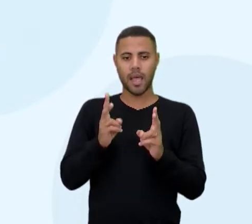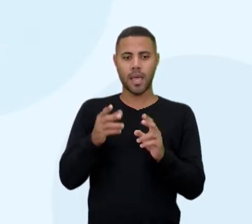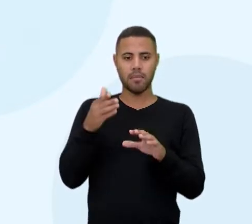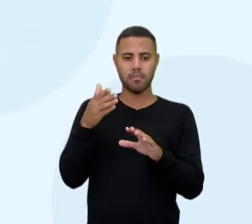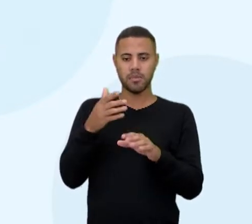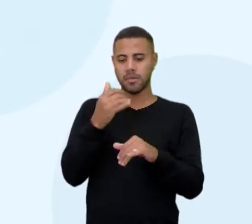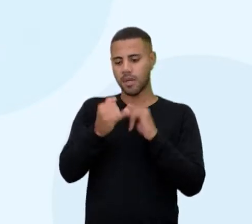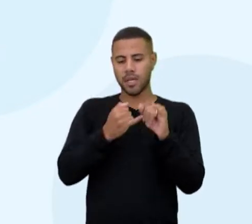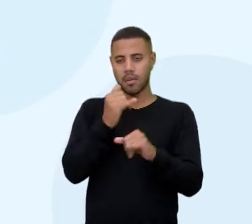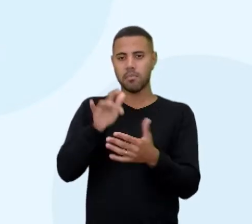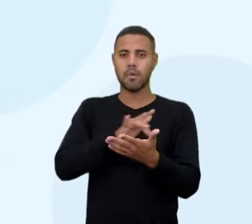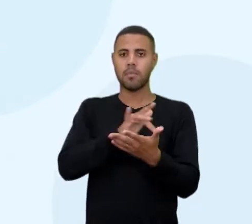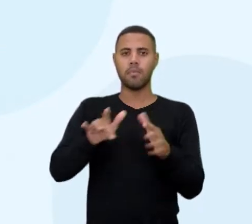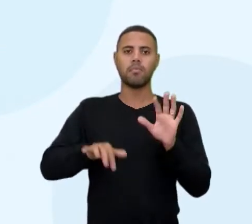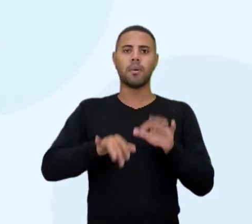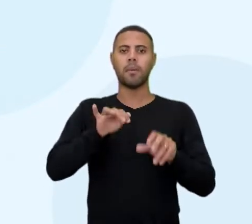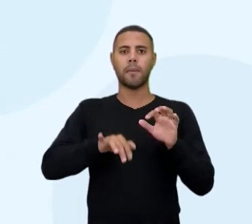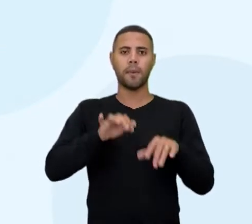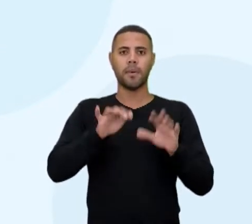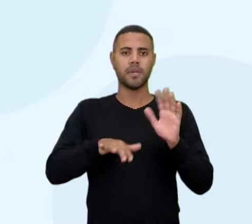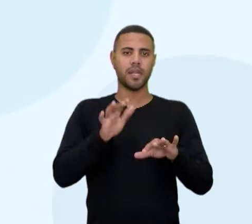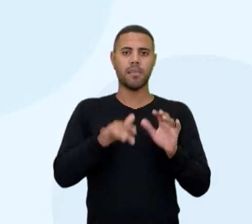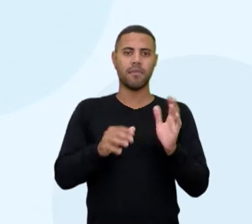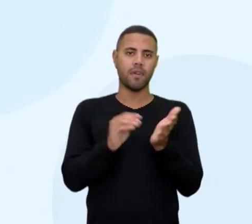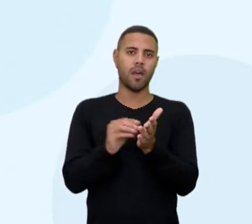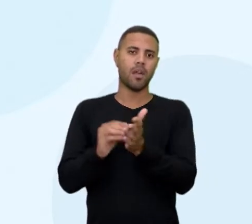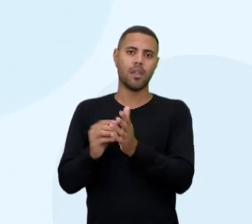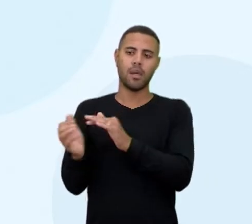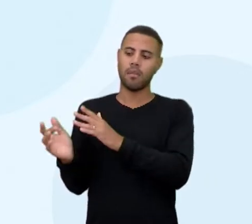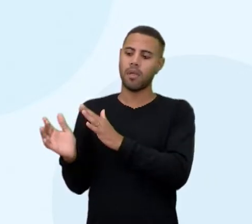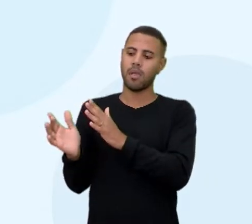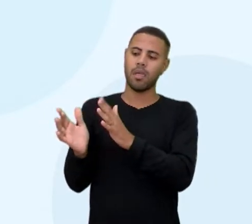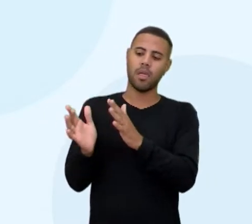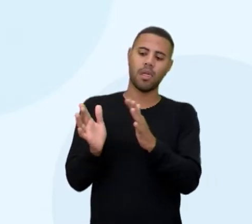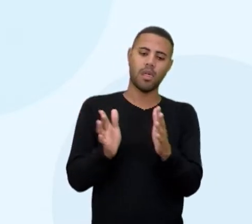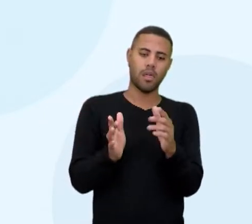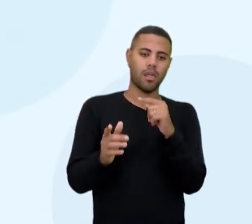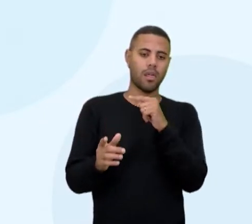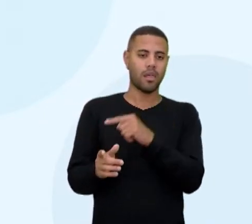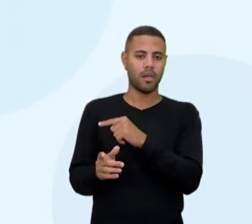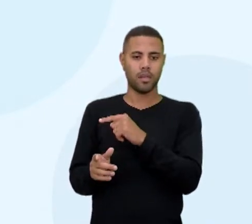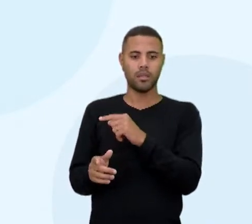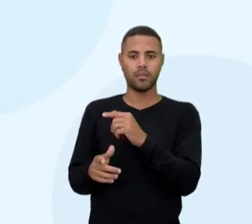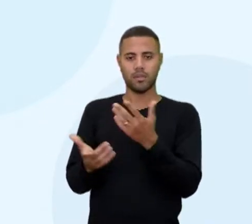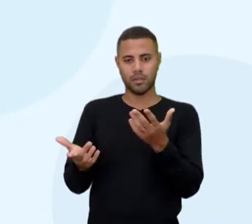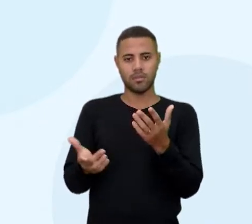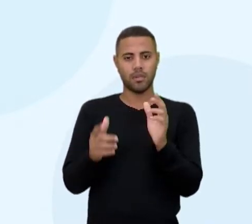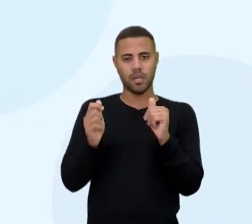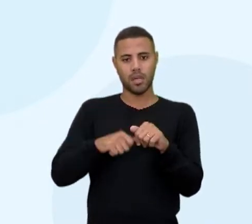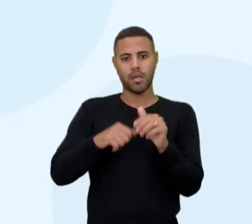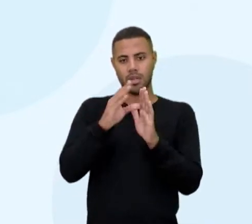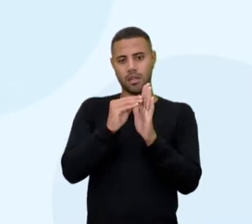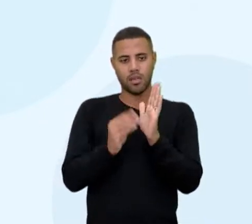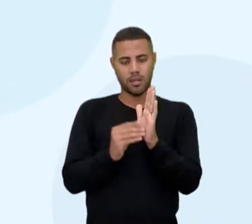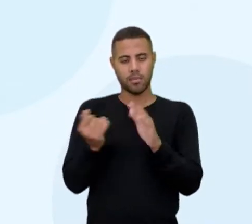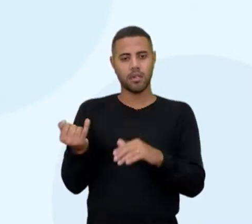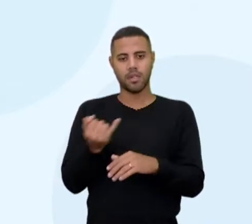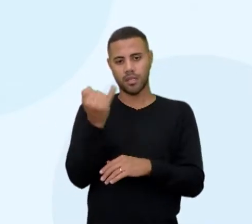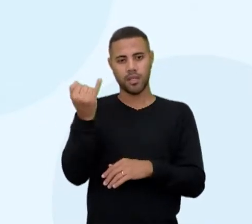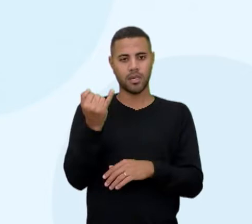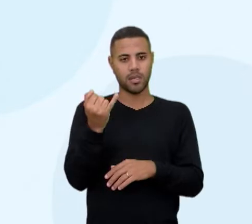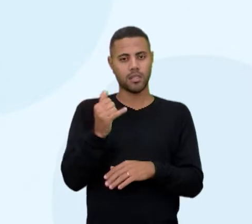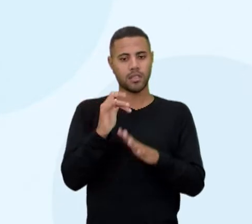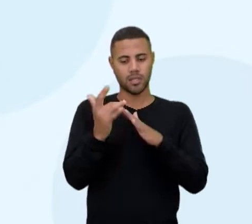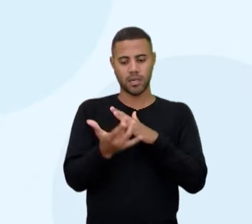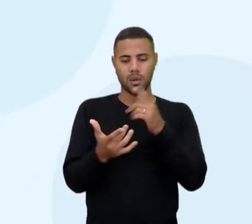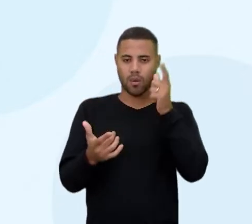sociais, deixa um rastro digital, conceito importante de ser compreendido na educação midiática, que a gente falou sobre isso